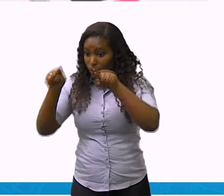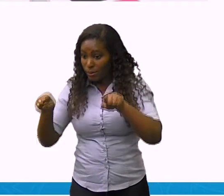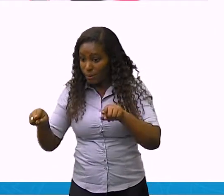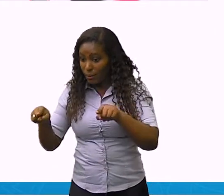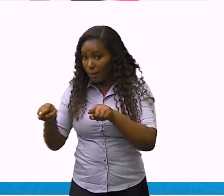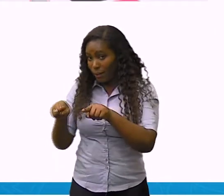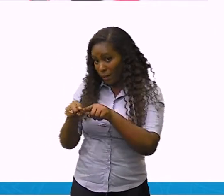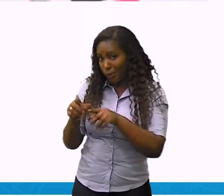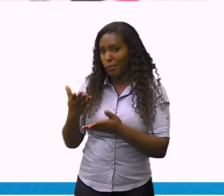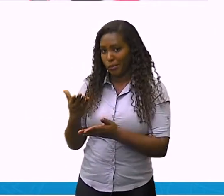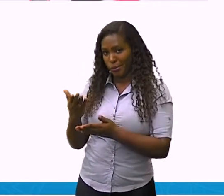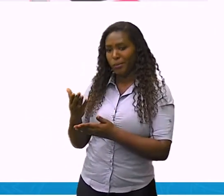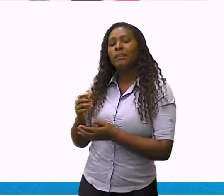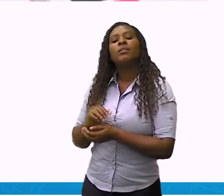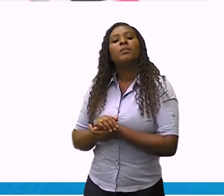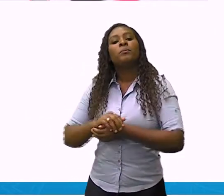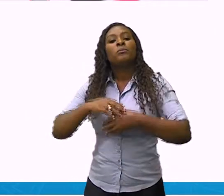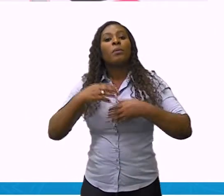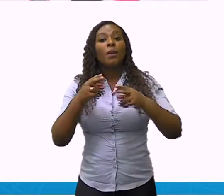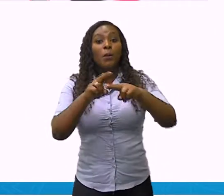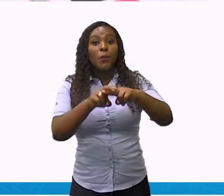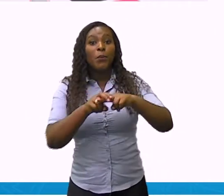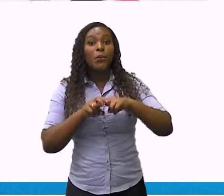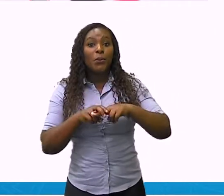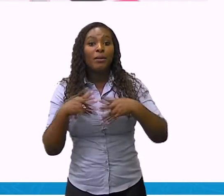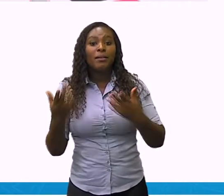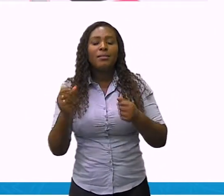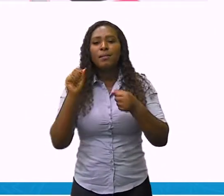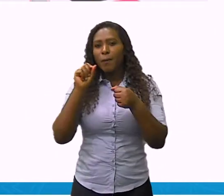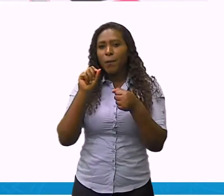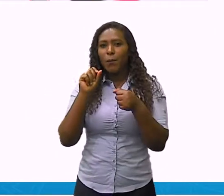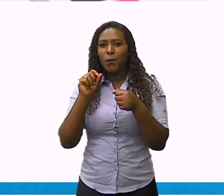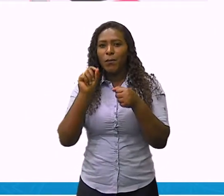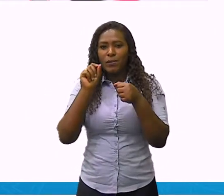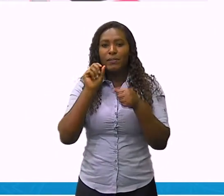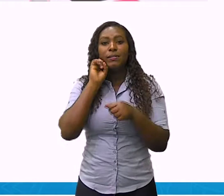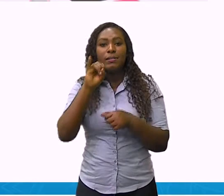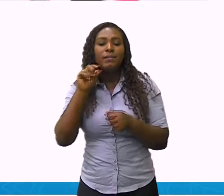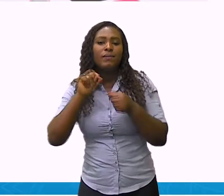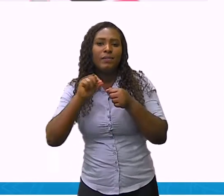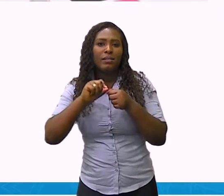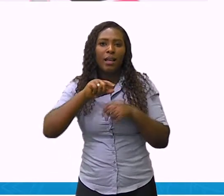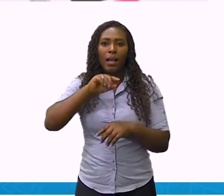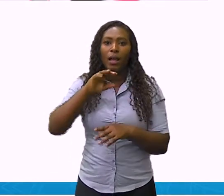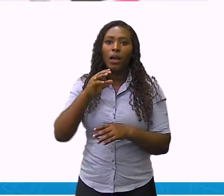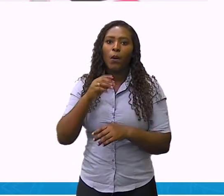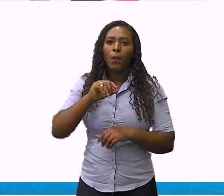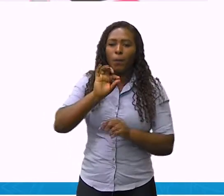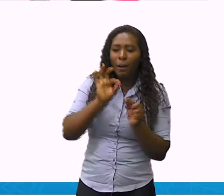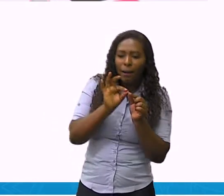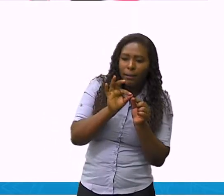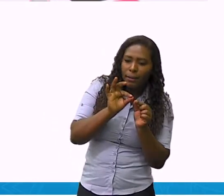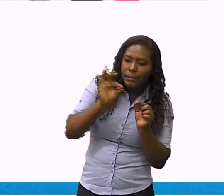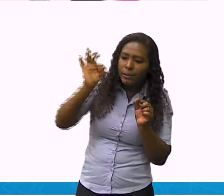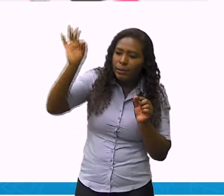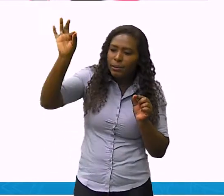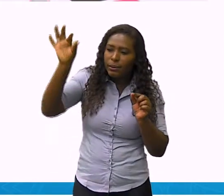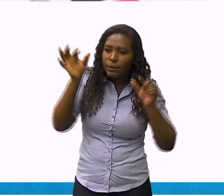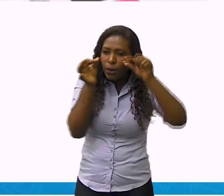só, traçando as diagonais, observamos 2 triângulos congruentes, onde o lado